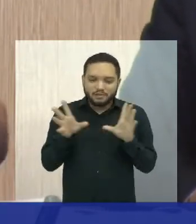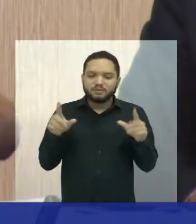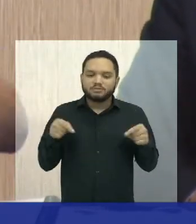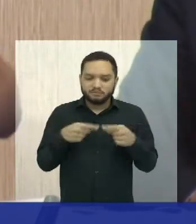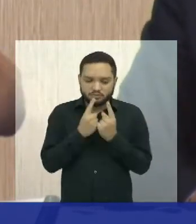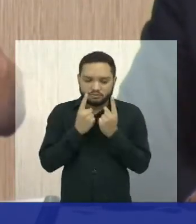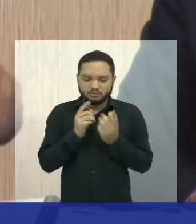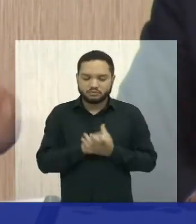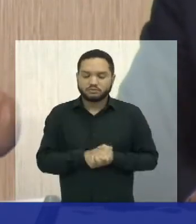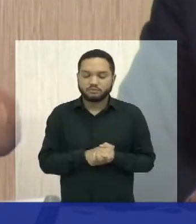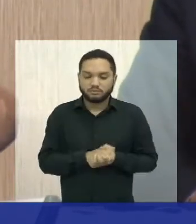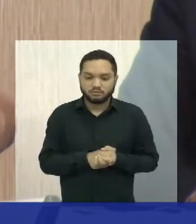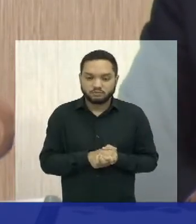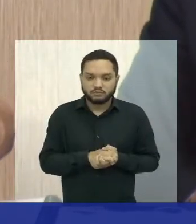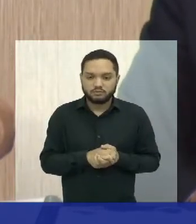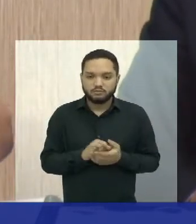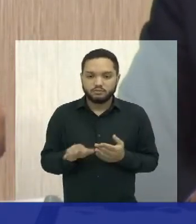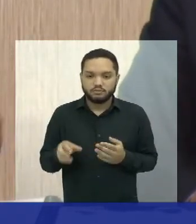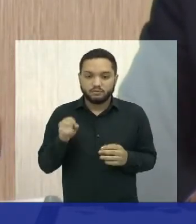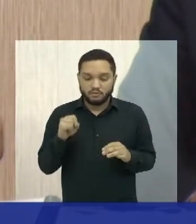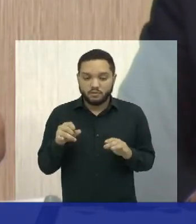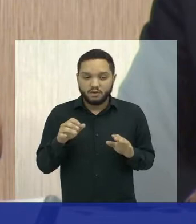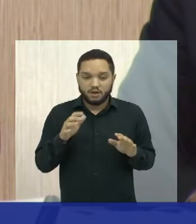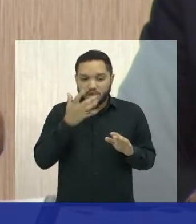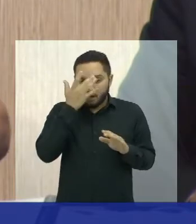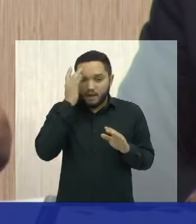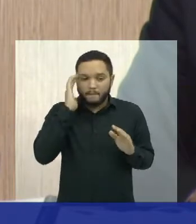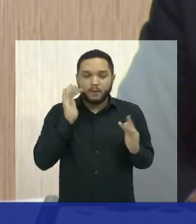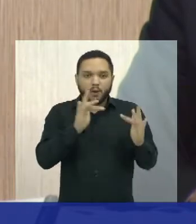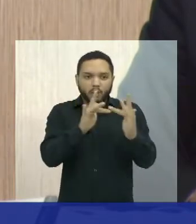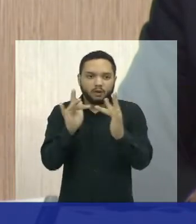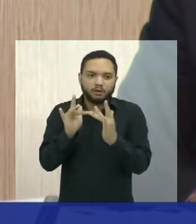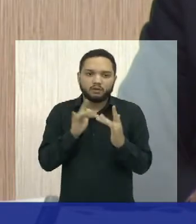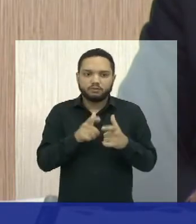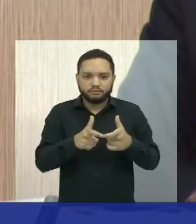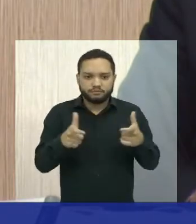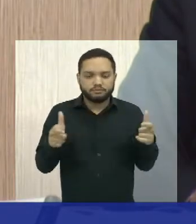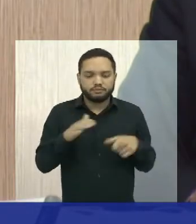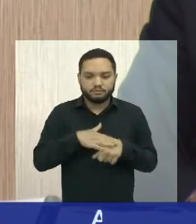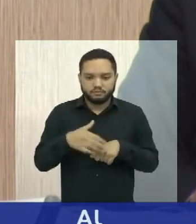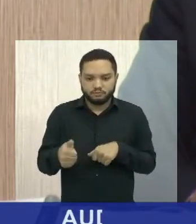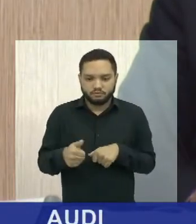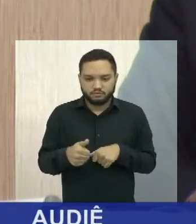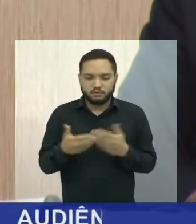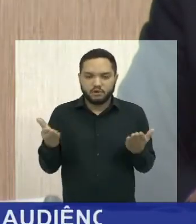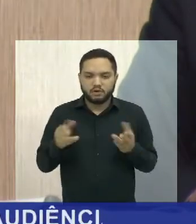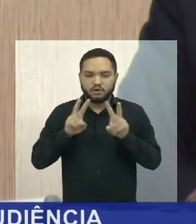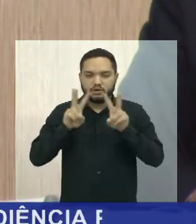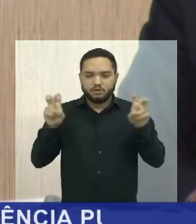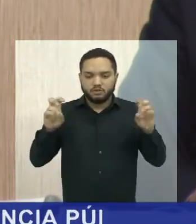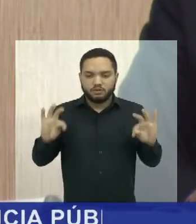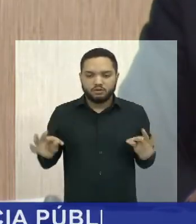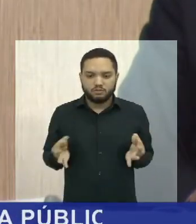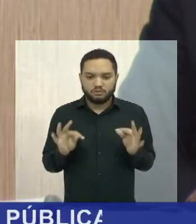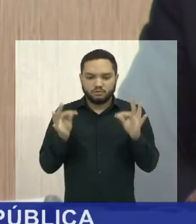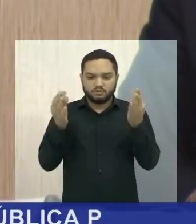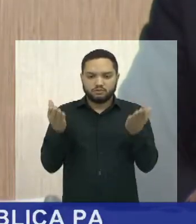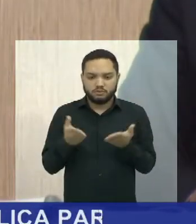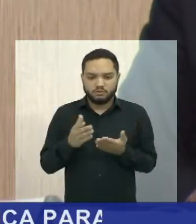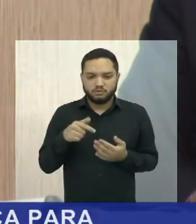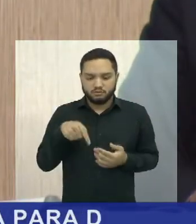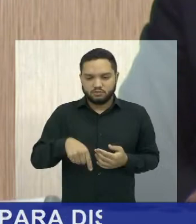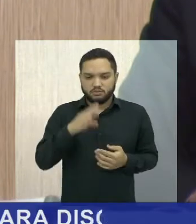agora, quanto mais pessoas nós alcançarmos, melhor. E aí eu venho para a questão da tecnologia. Hoje, no Brasil, existem